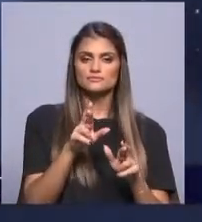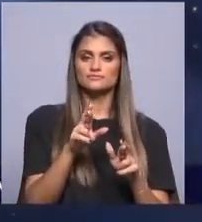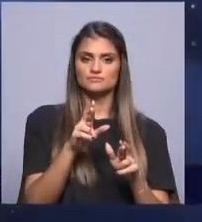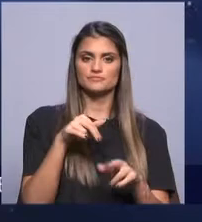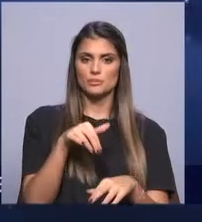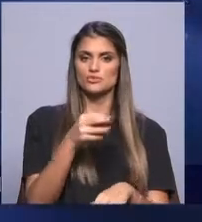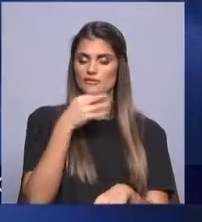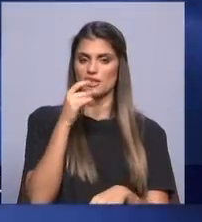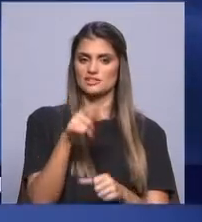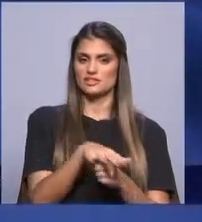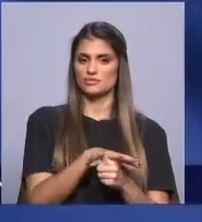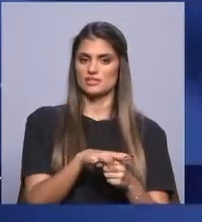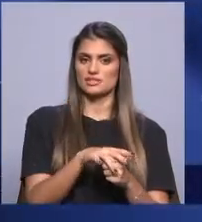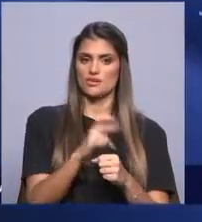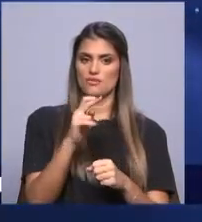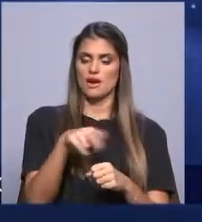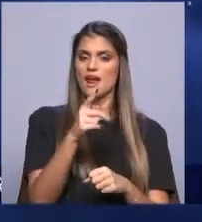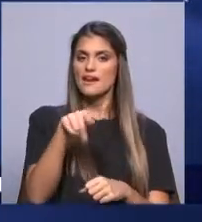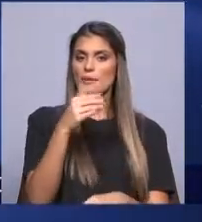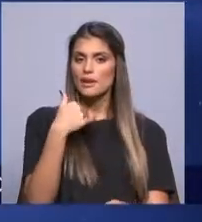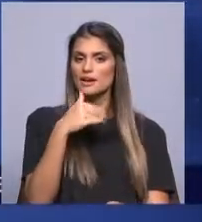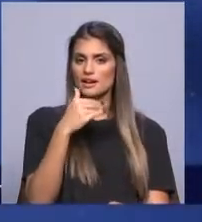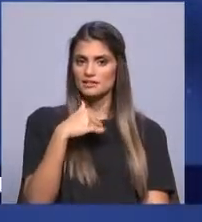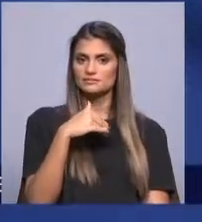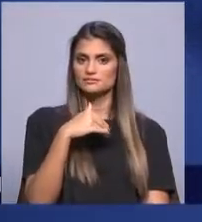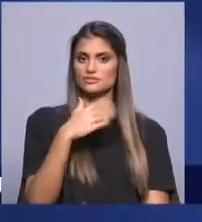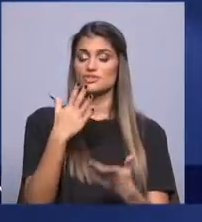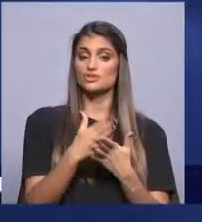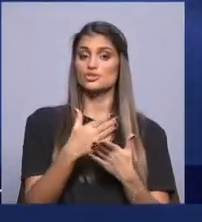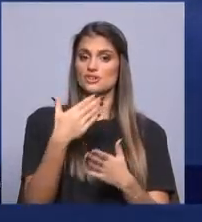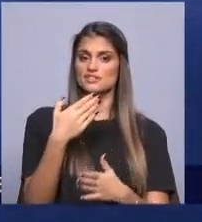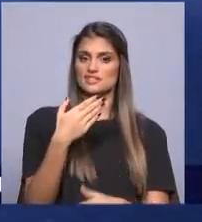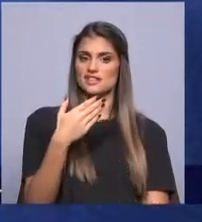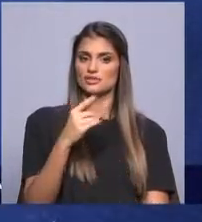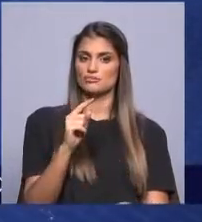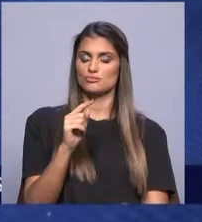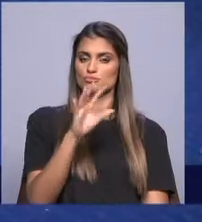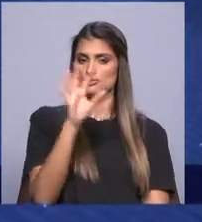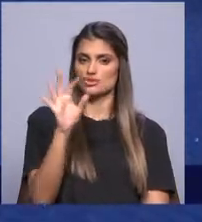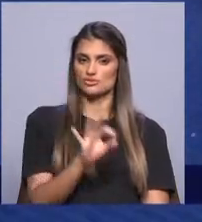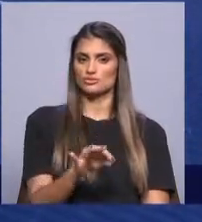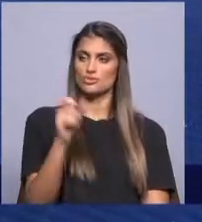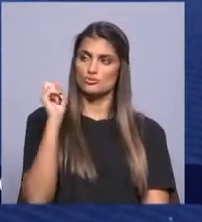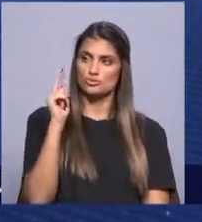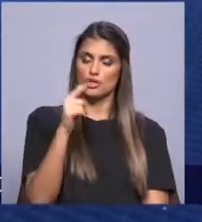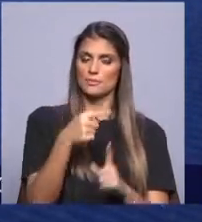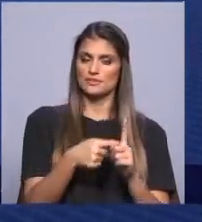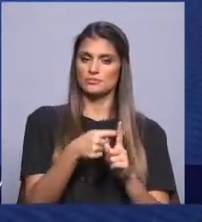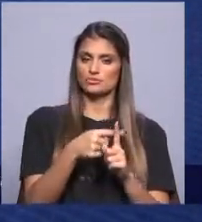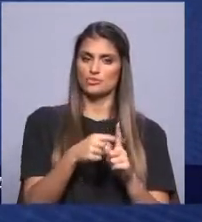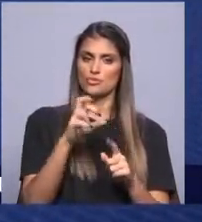números nisto. A anã branca tem uma massa de apenas 17% da massa do Sol, uma temperatura de cerca